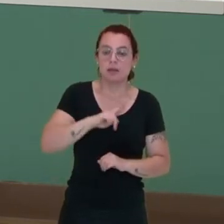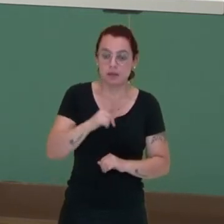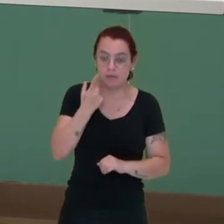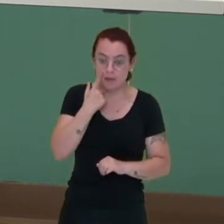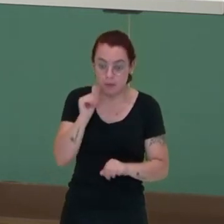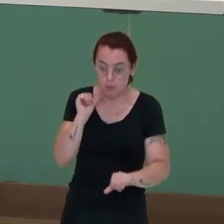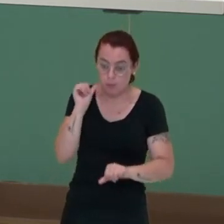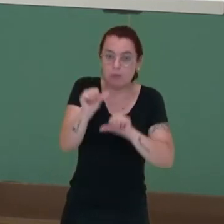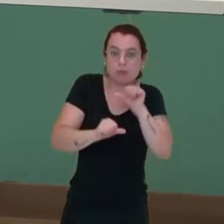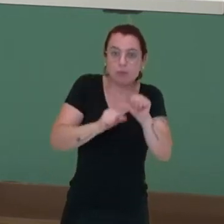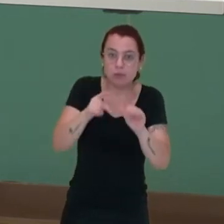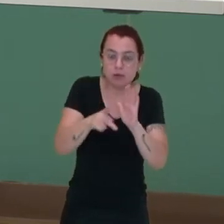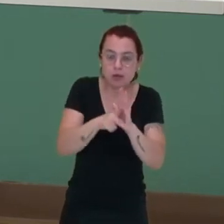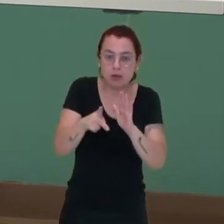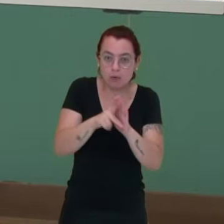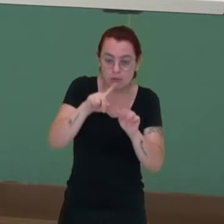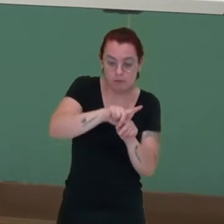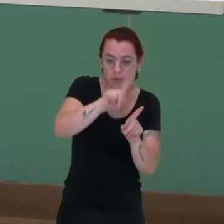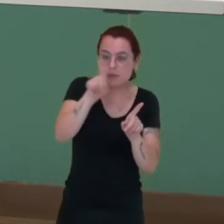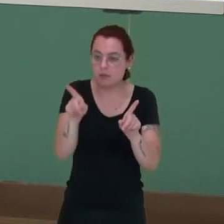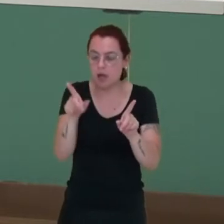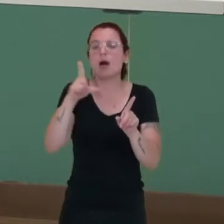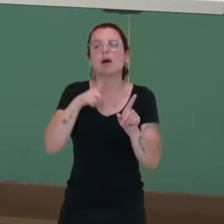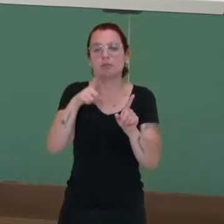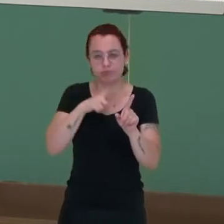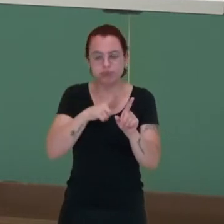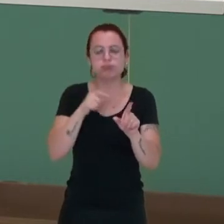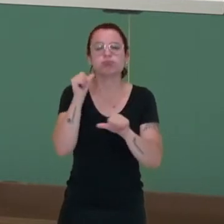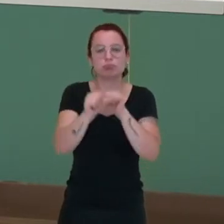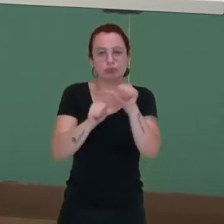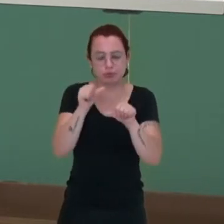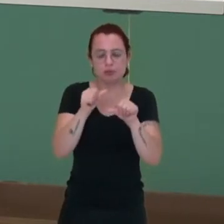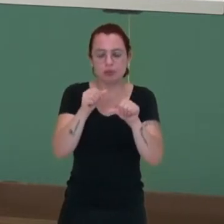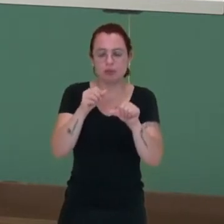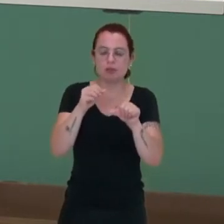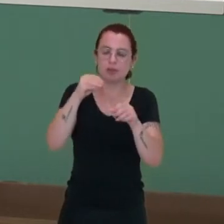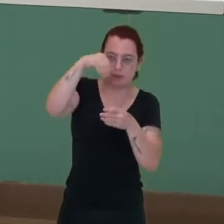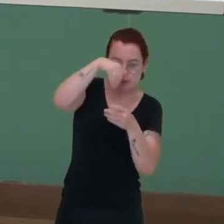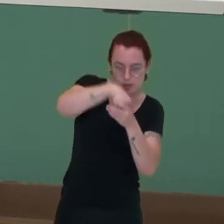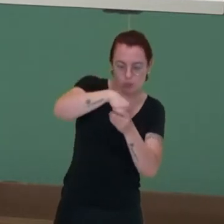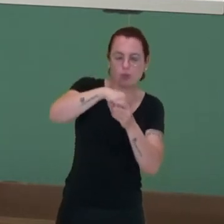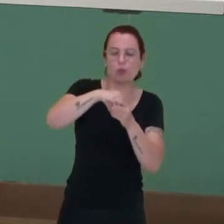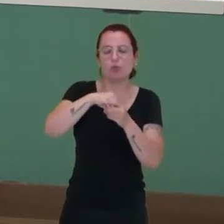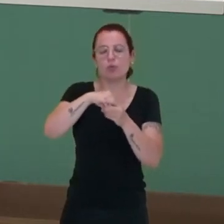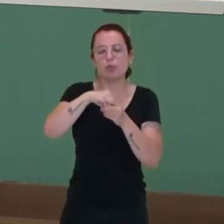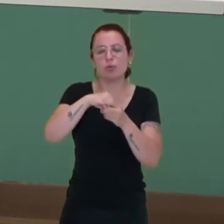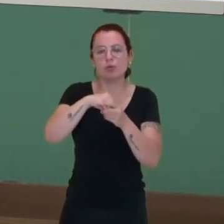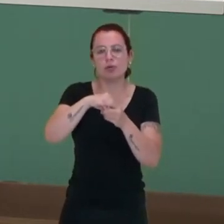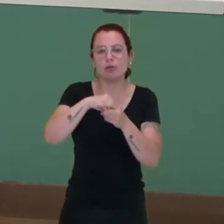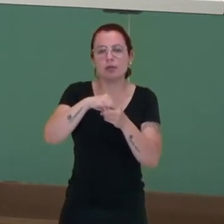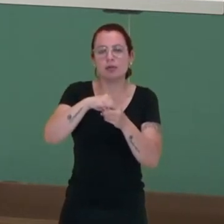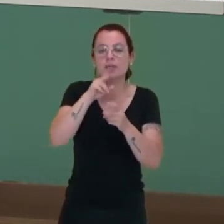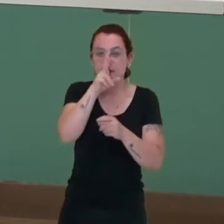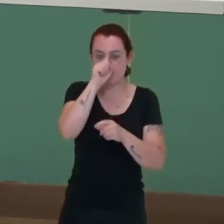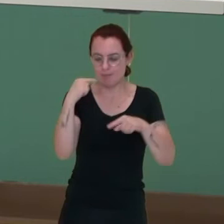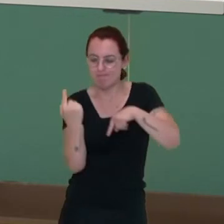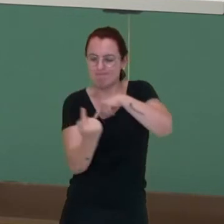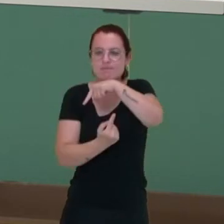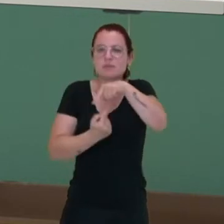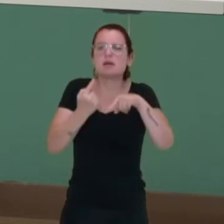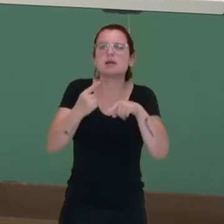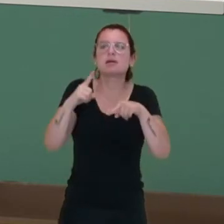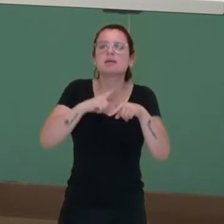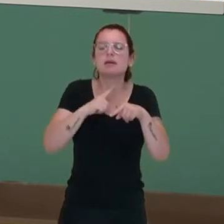velocidade, enquanto que a força centrípeta, ela está mudando apenas o módulo, tá? Módulo não, melhor dizendo, o vetor, a